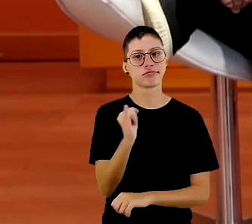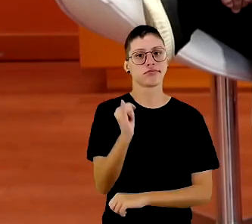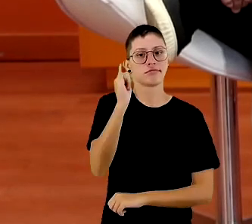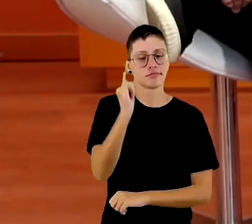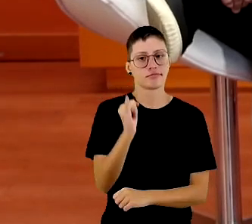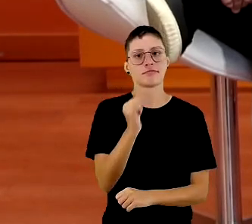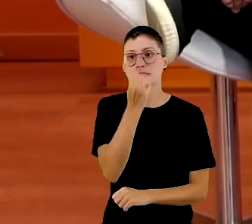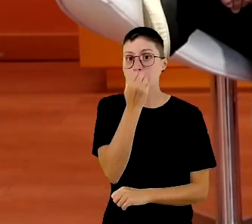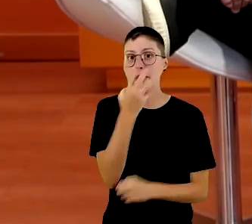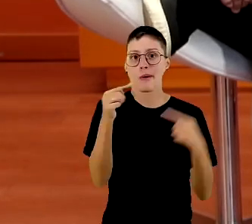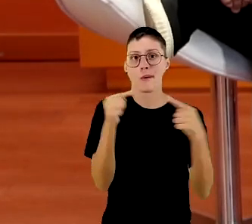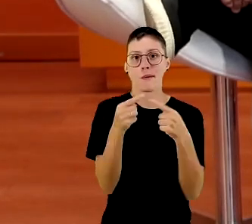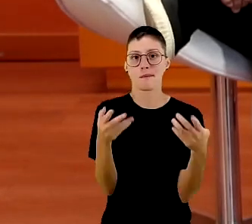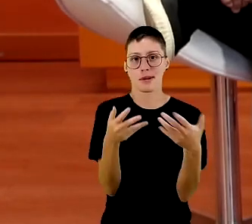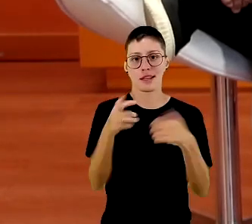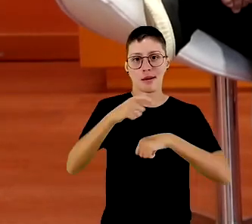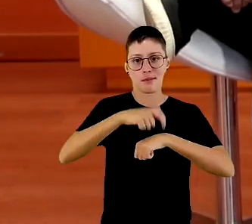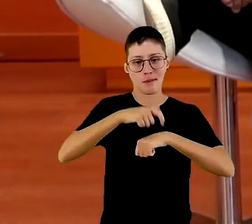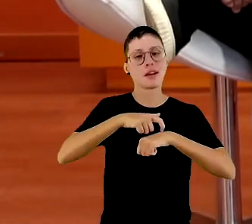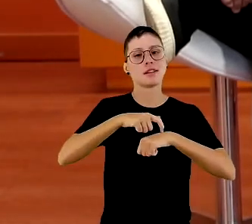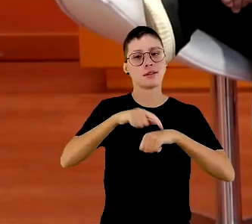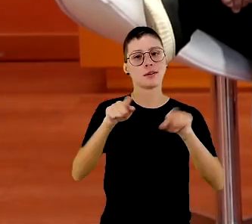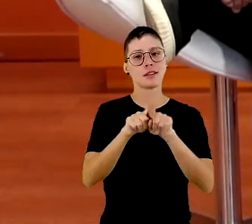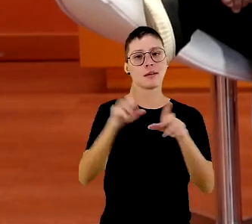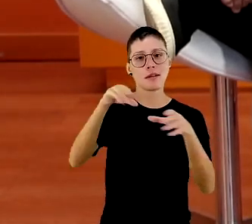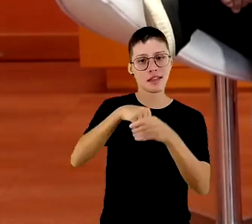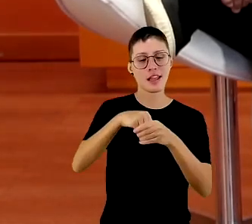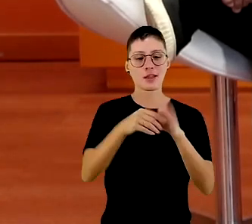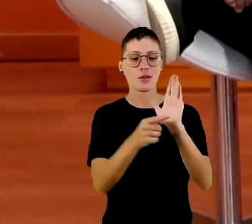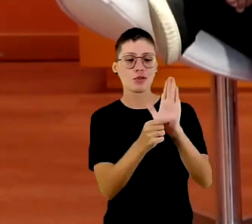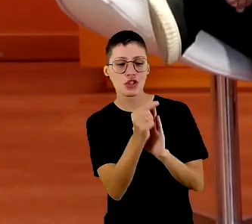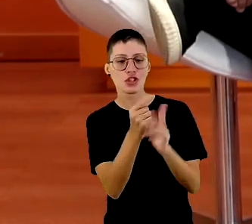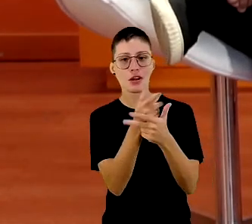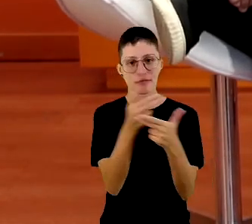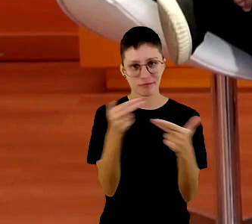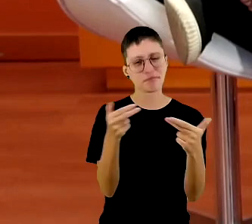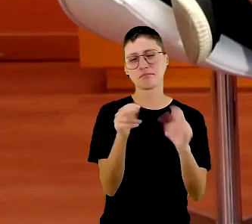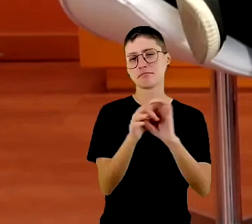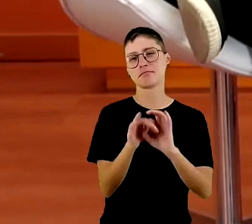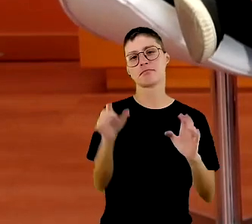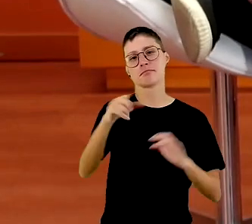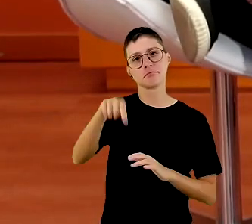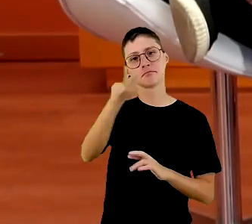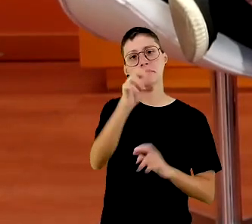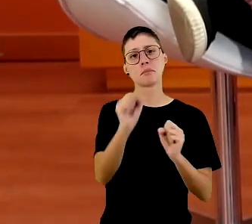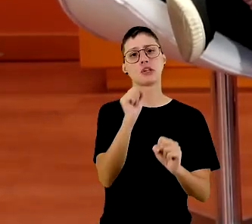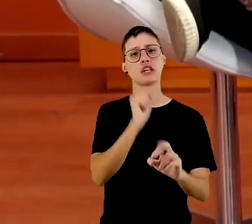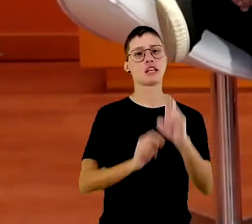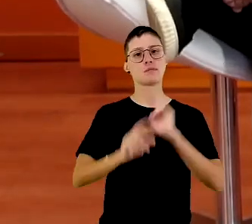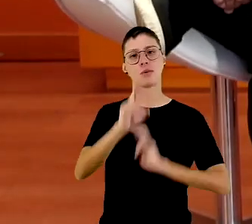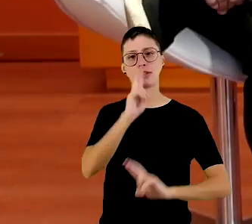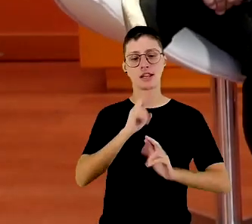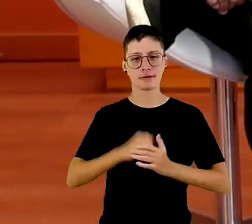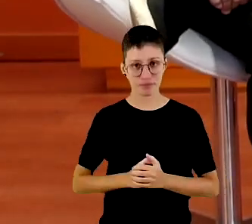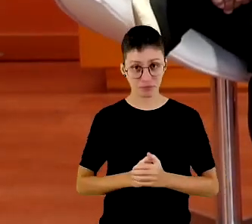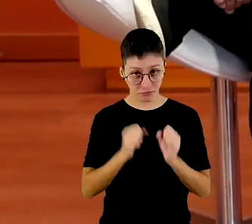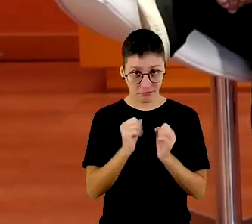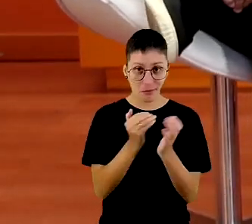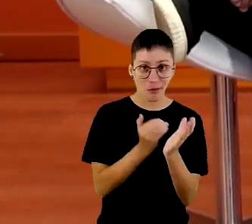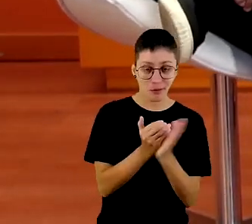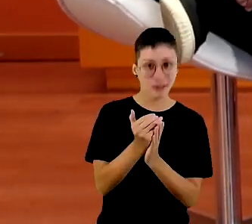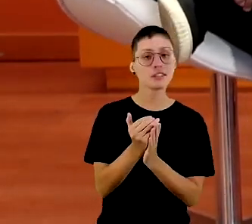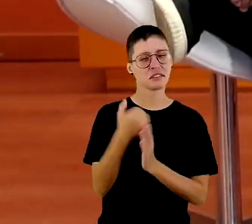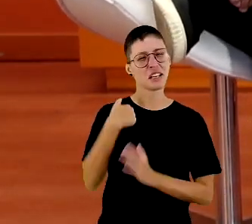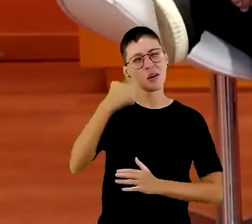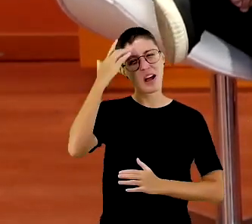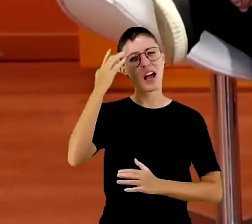atual e vem com toda essa questão do digital. Aí fiquem à vontade para responder. Posso começar aqui? Acho que a